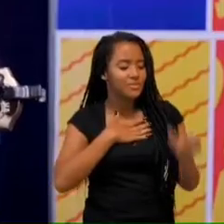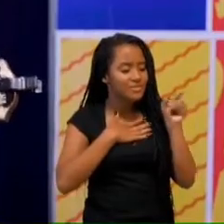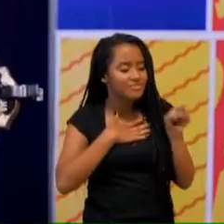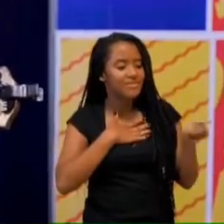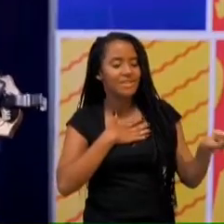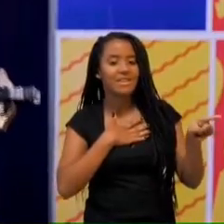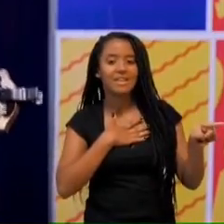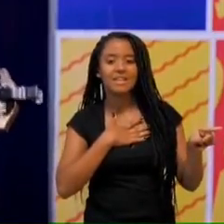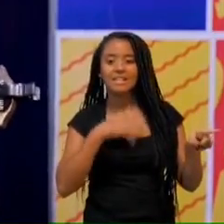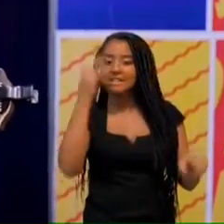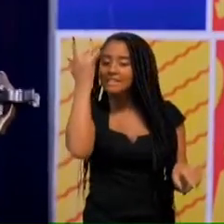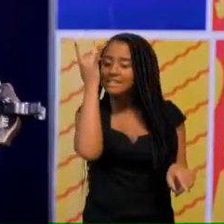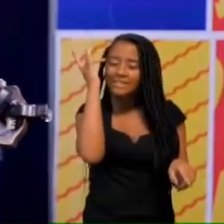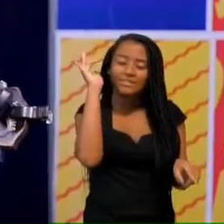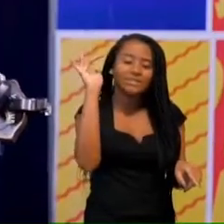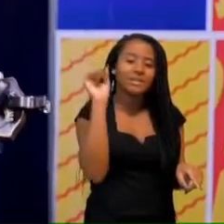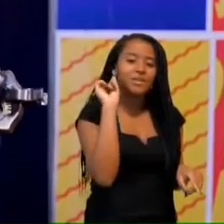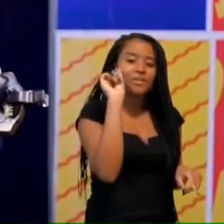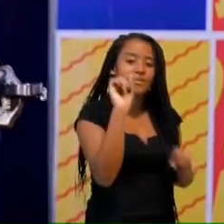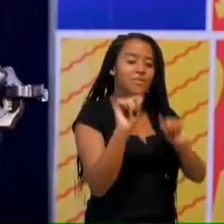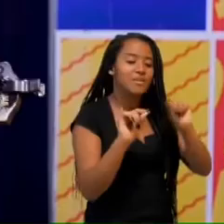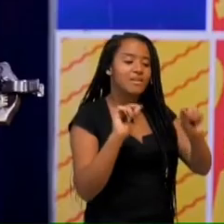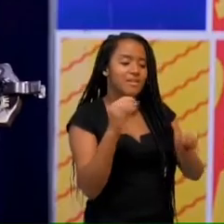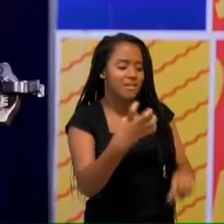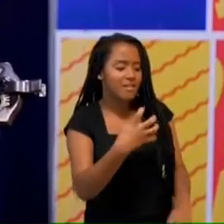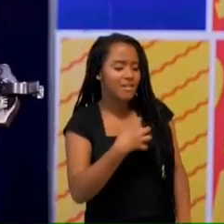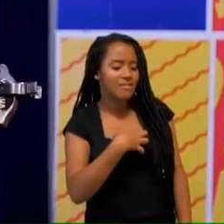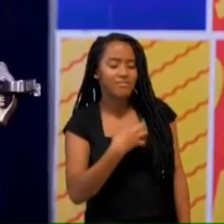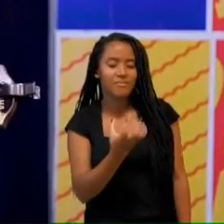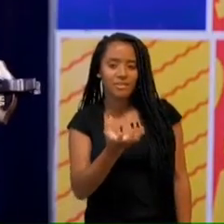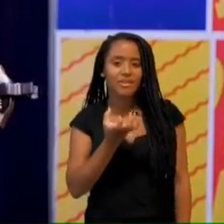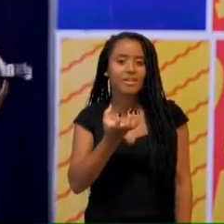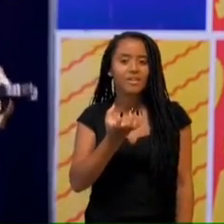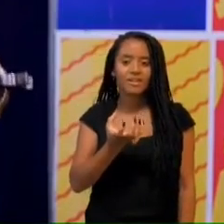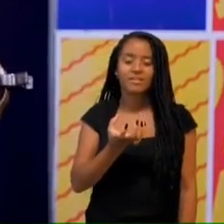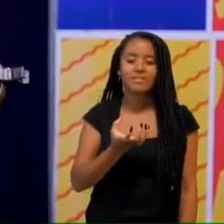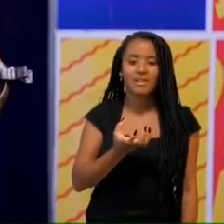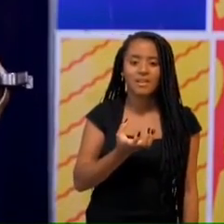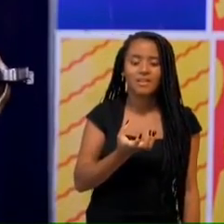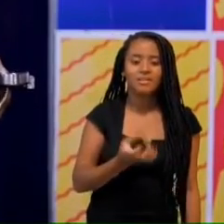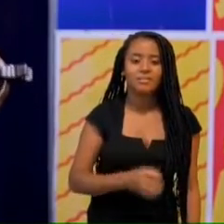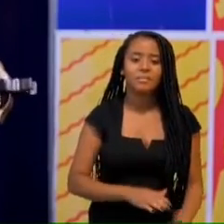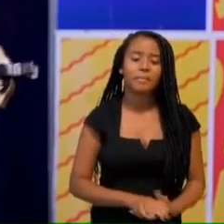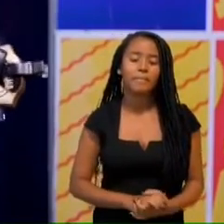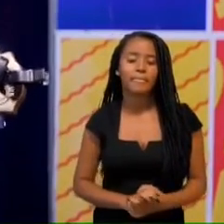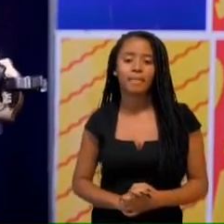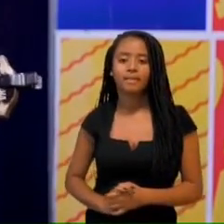nem se Mas quem sou eu sem